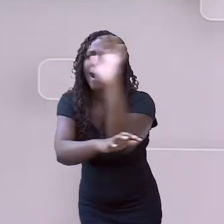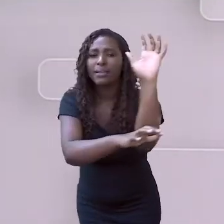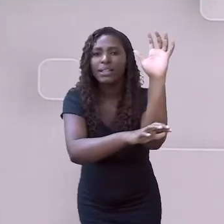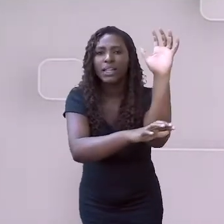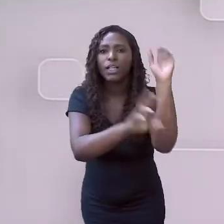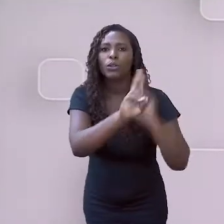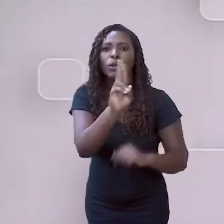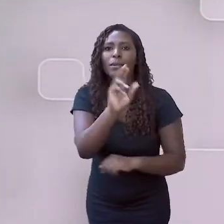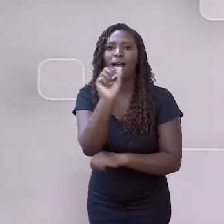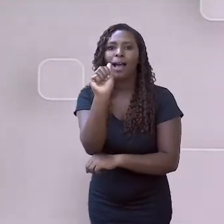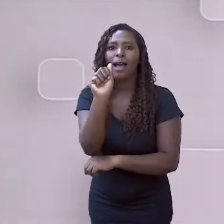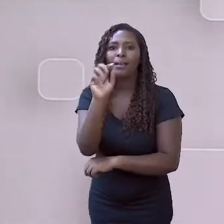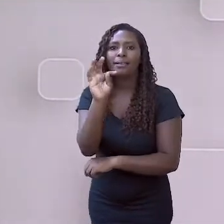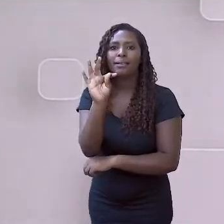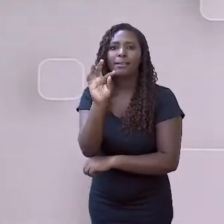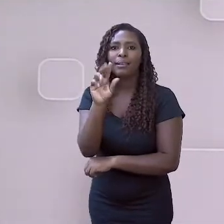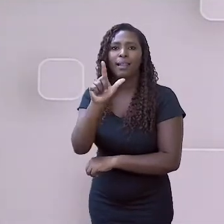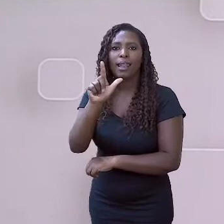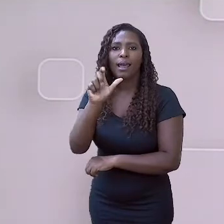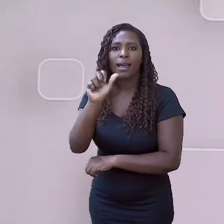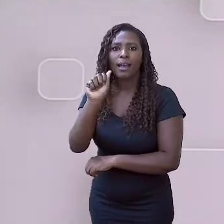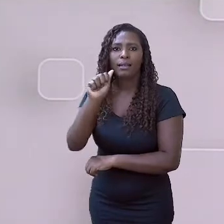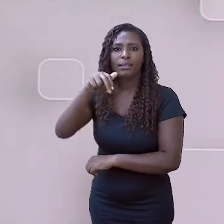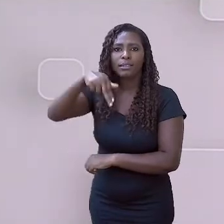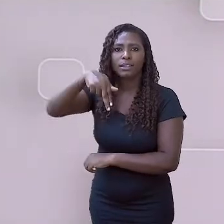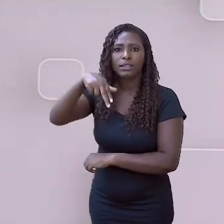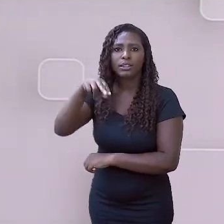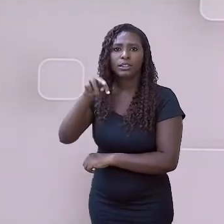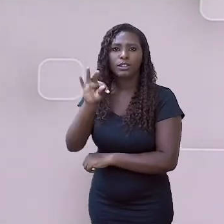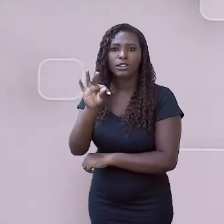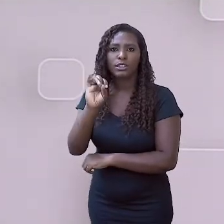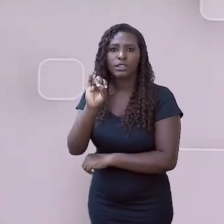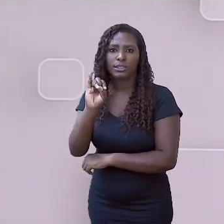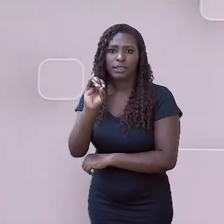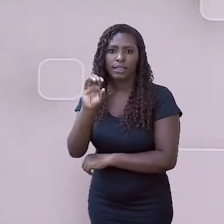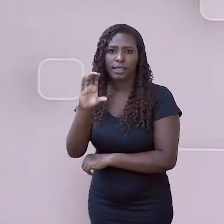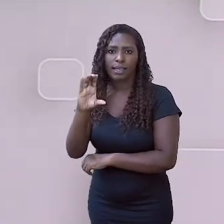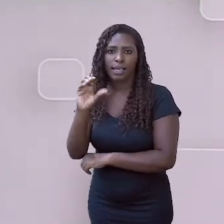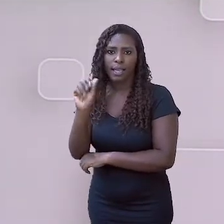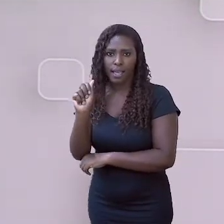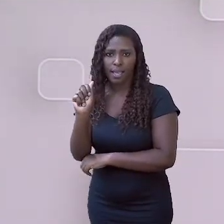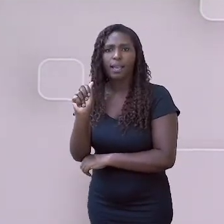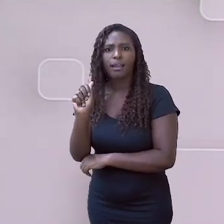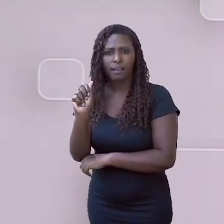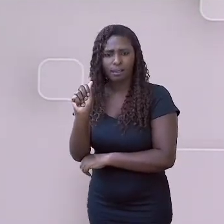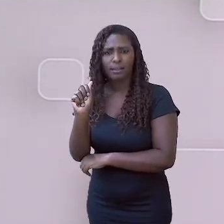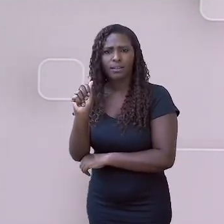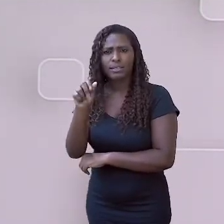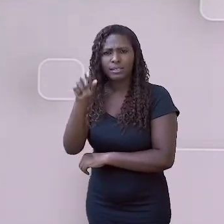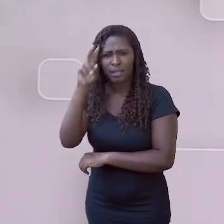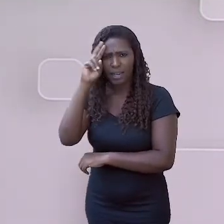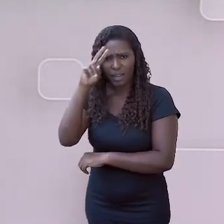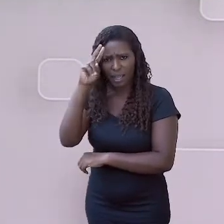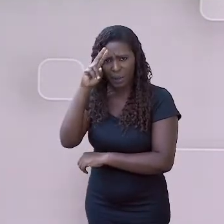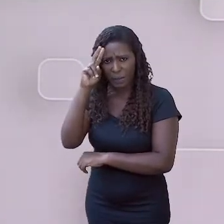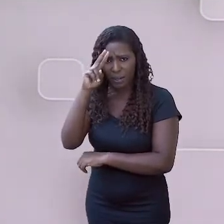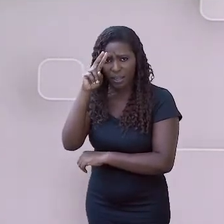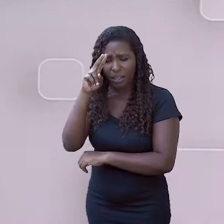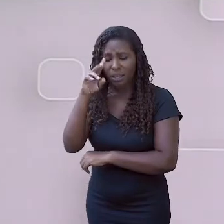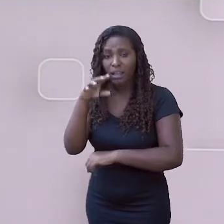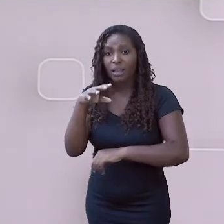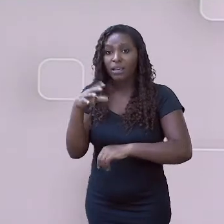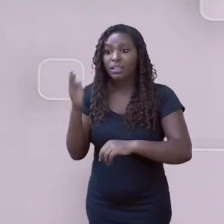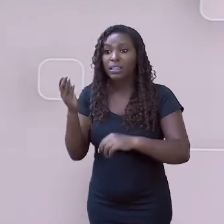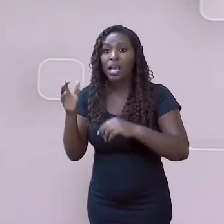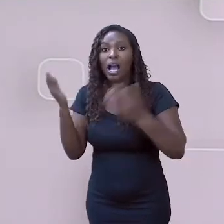que era essa vegetação natural antes. nós temos hoje. Por quê? Porque deu